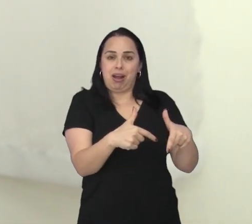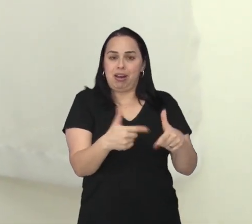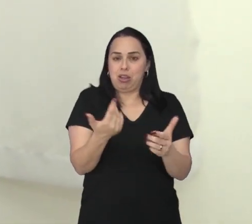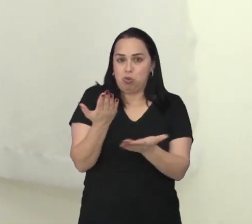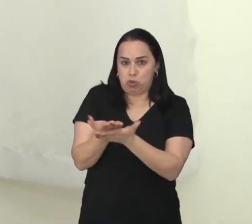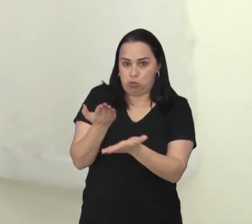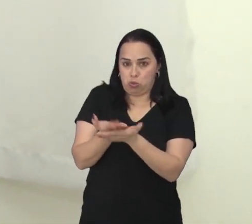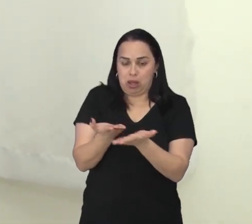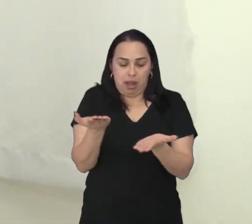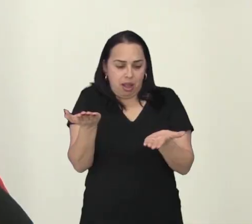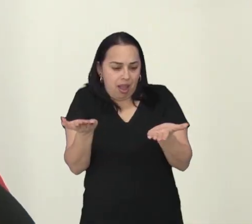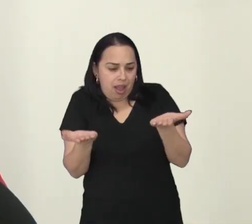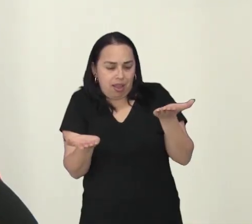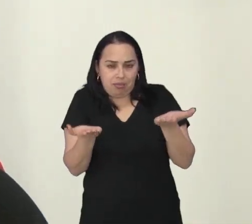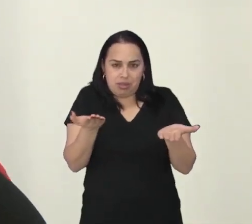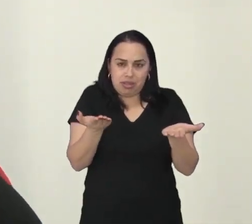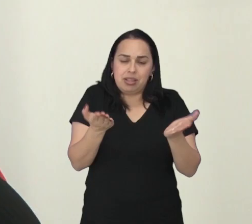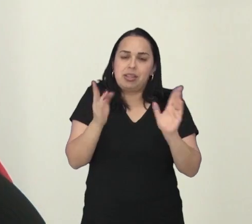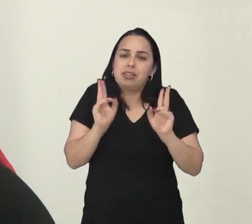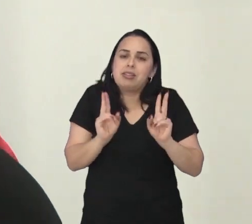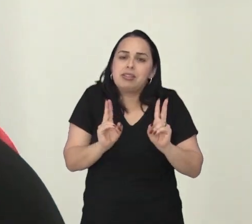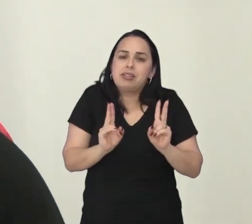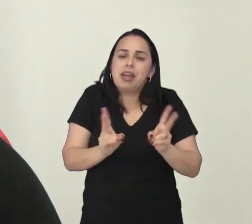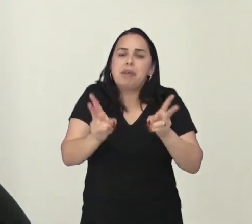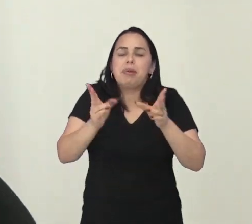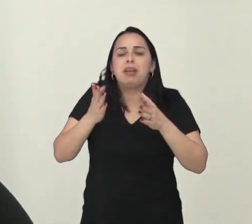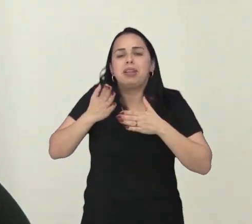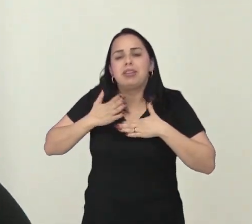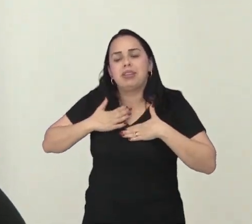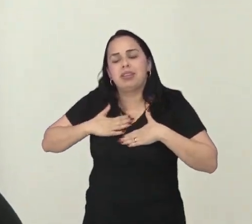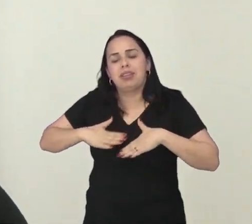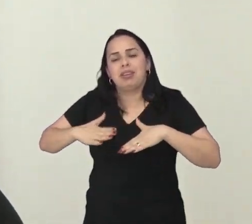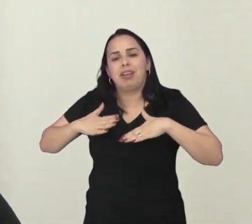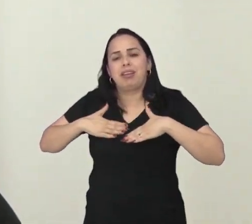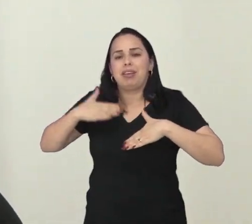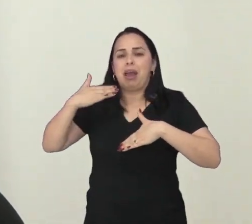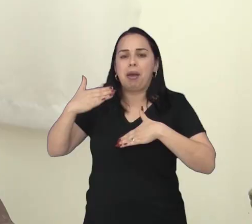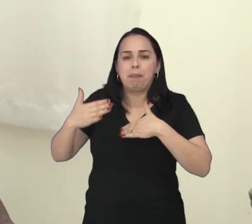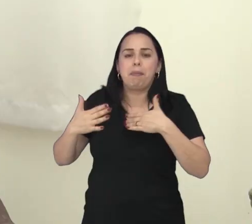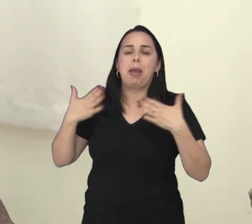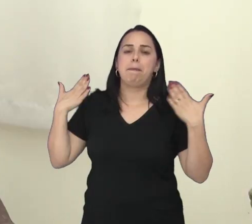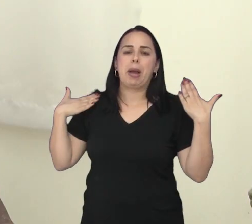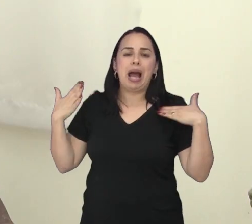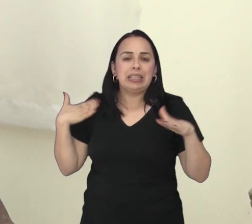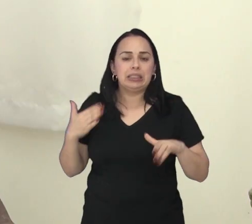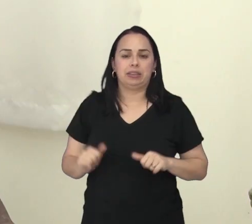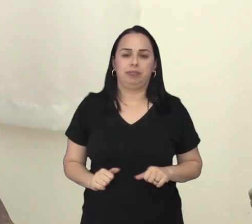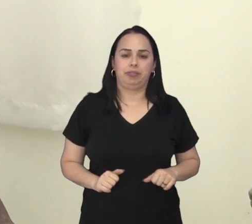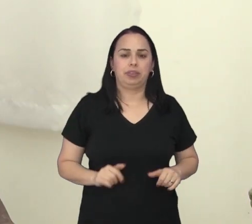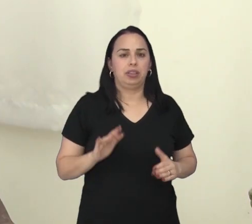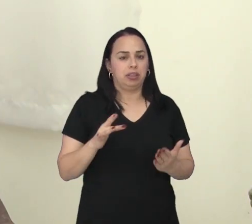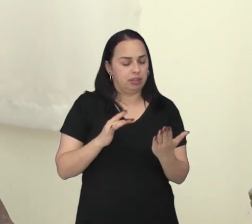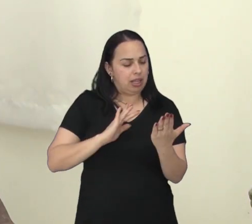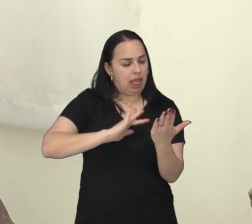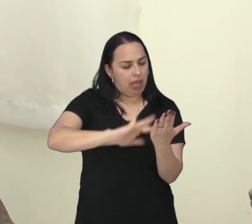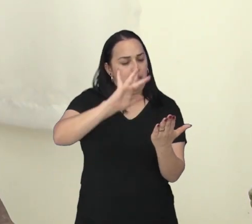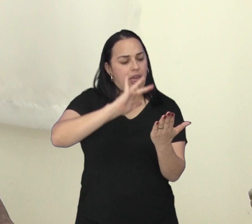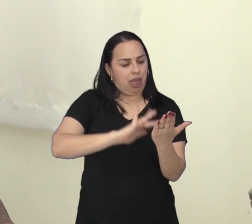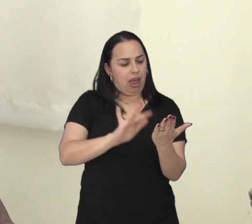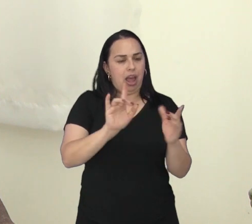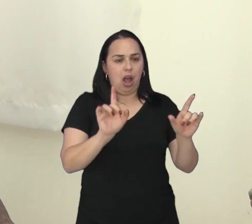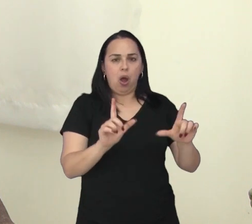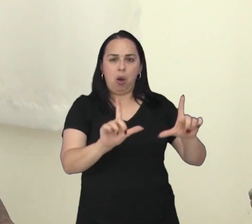como trabalho e estudo, e sempre reservar momentos para o descanso e lazer. Você ficar exposto a uma